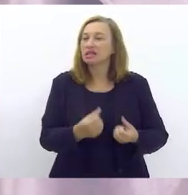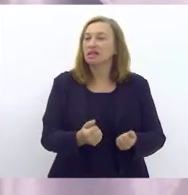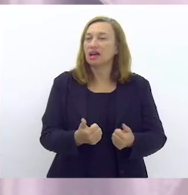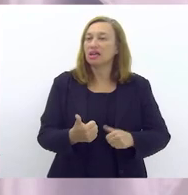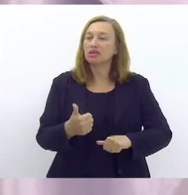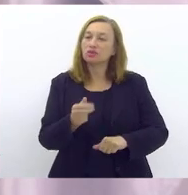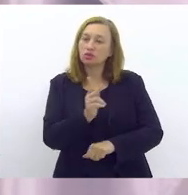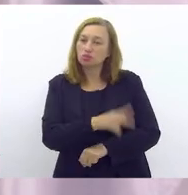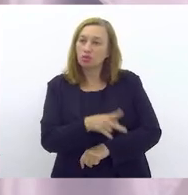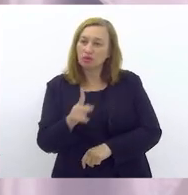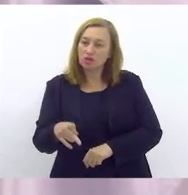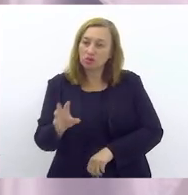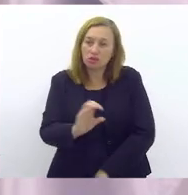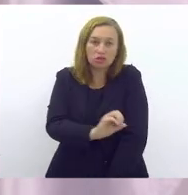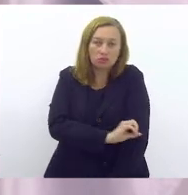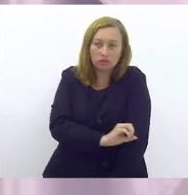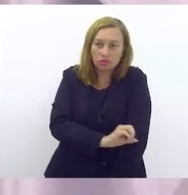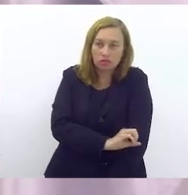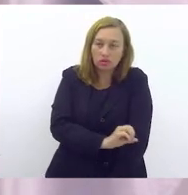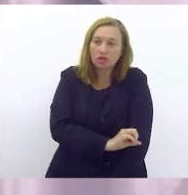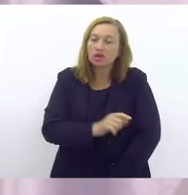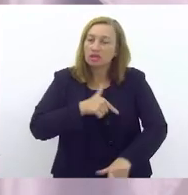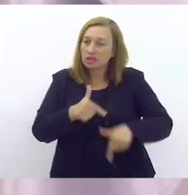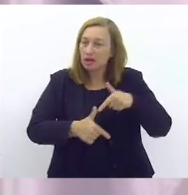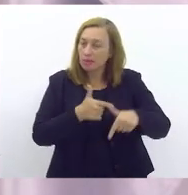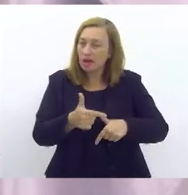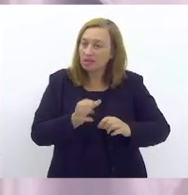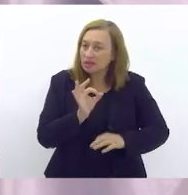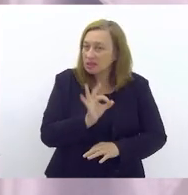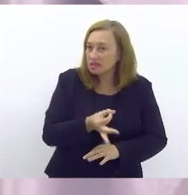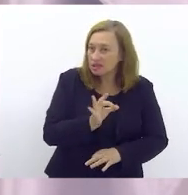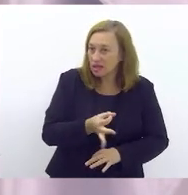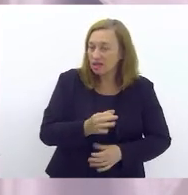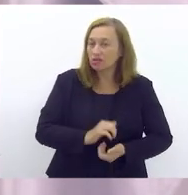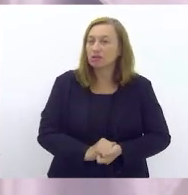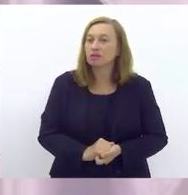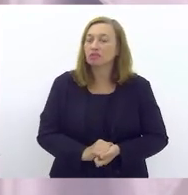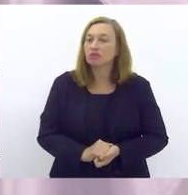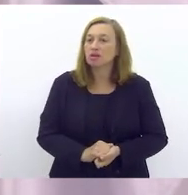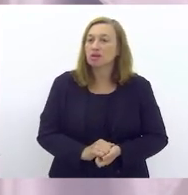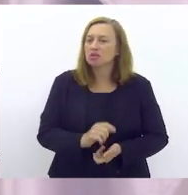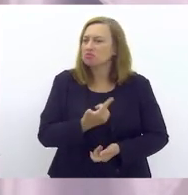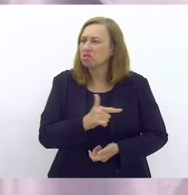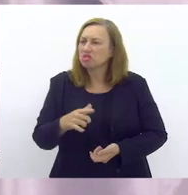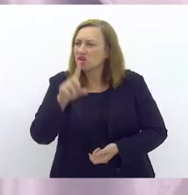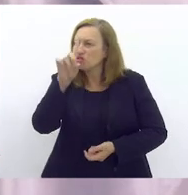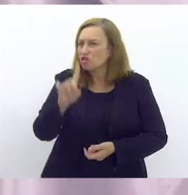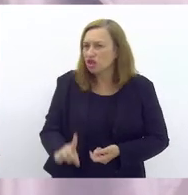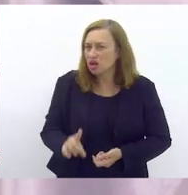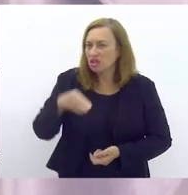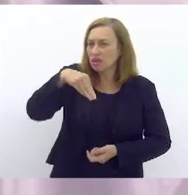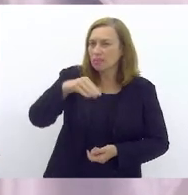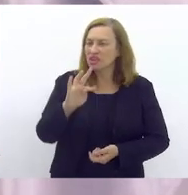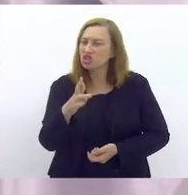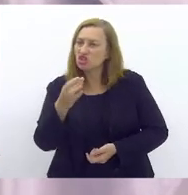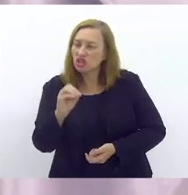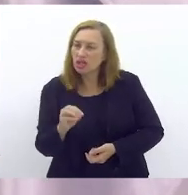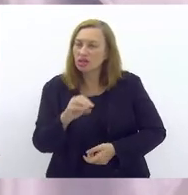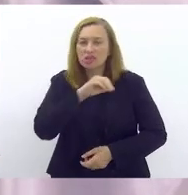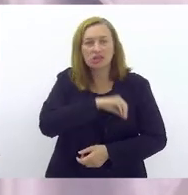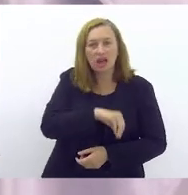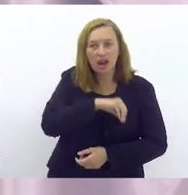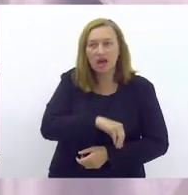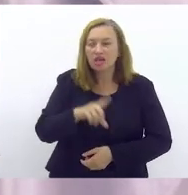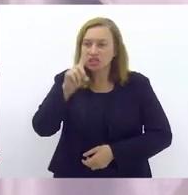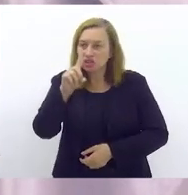educadoras e os educadores infantis que atuam de fato como professoras não tenham os direitos do magistério, incluindo o piso salarial, o